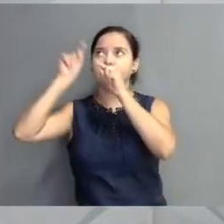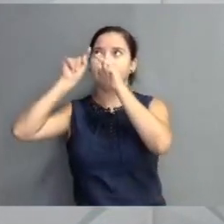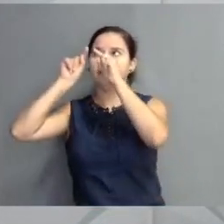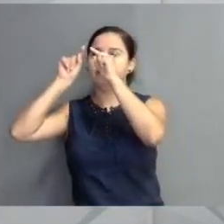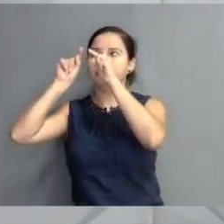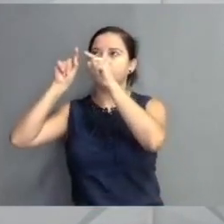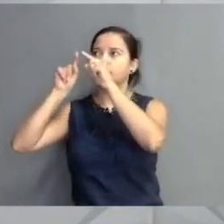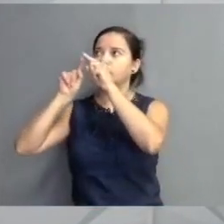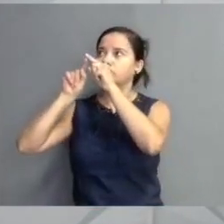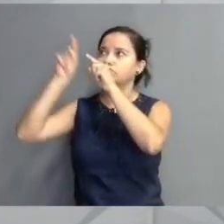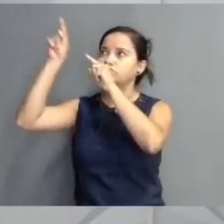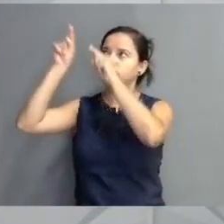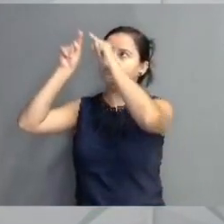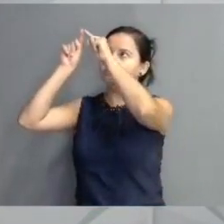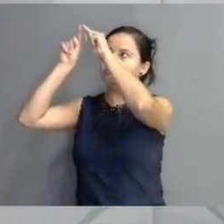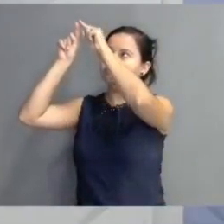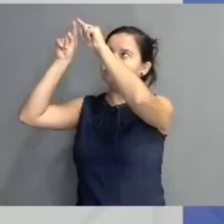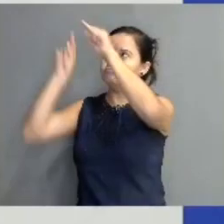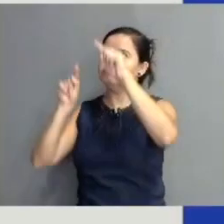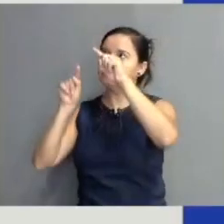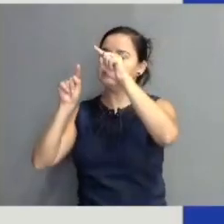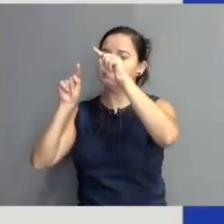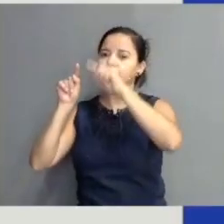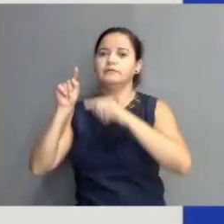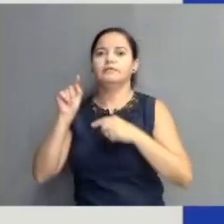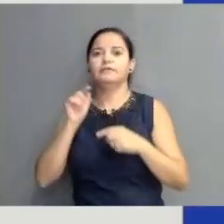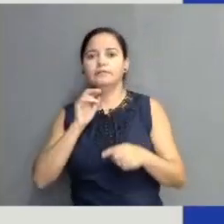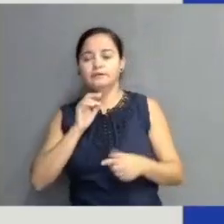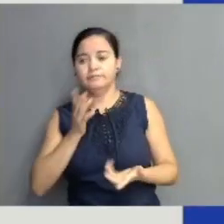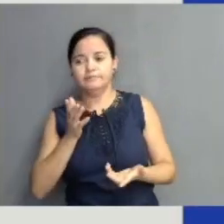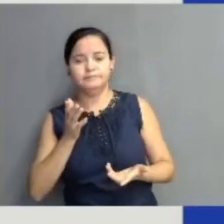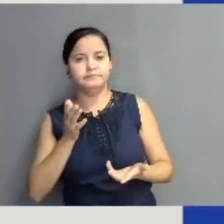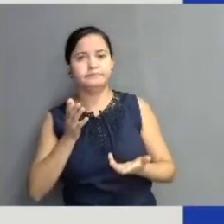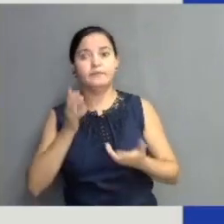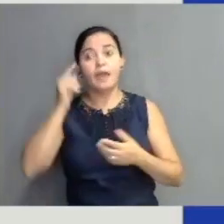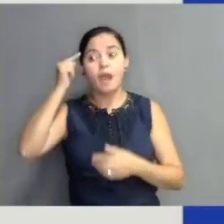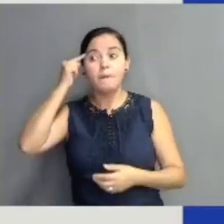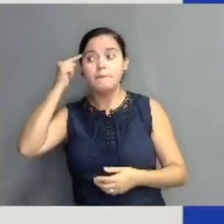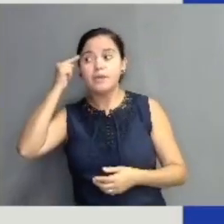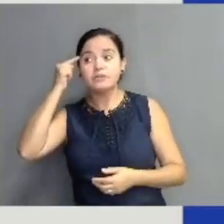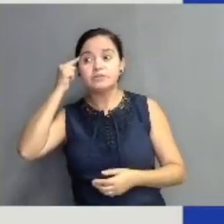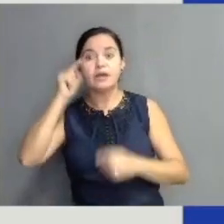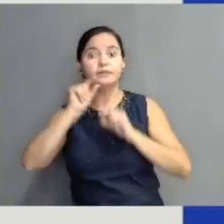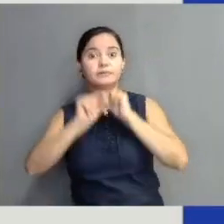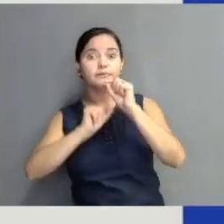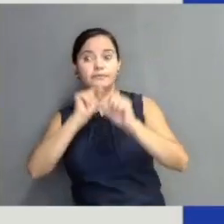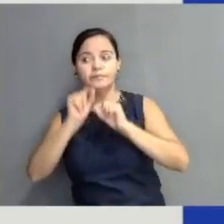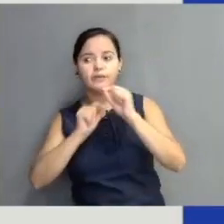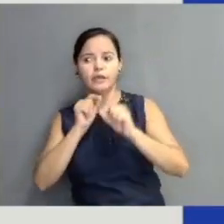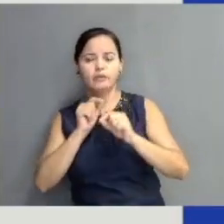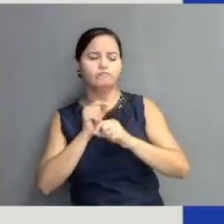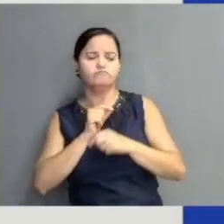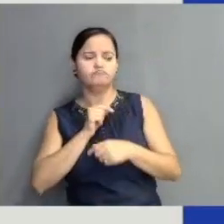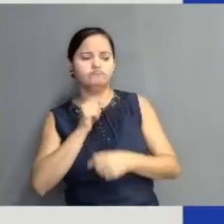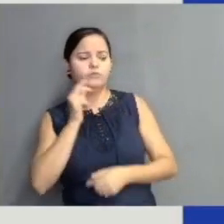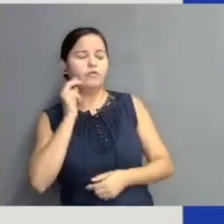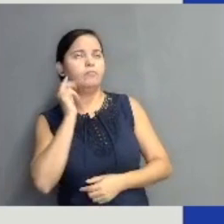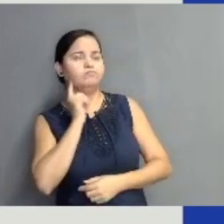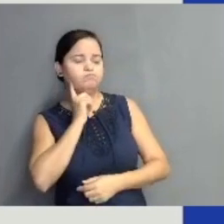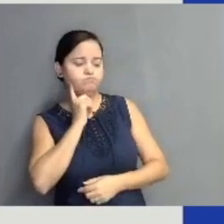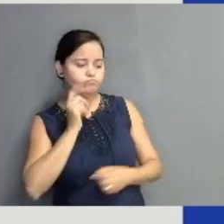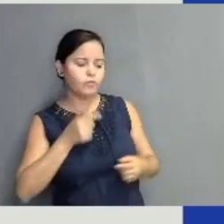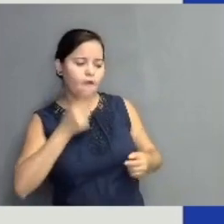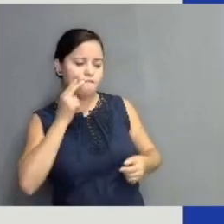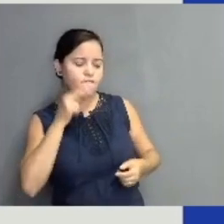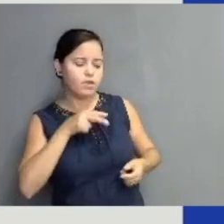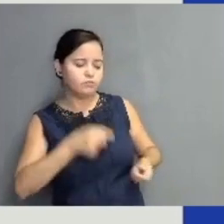Então, ó, ele está pensando, vamos voltar aqui para a nossa tela cheia, ele está pensando, não era exatamente esse tipo de carrinho que eu queria